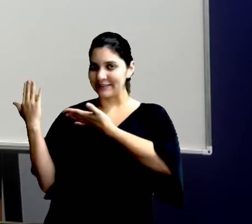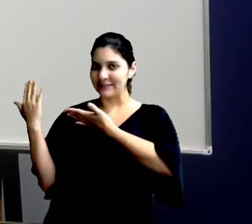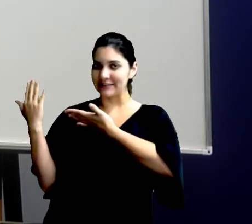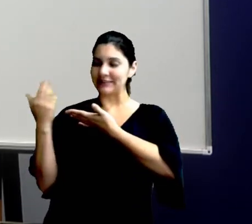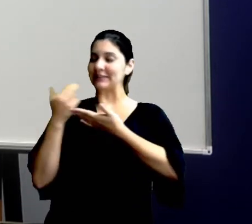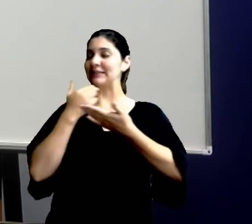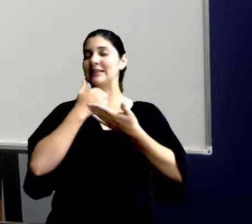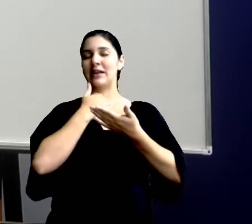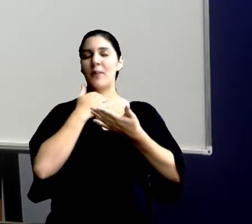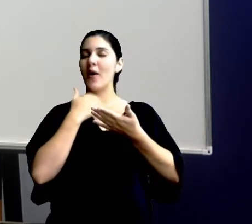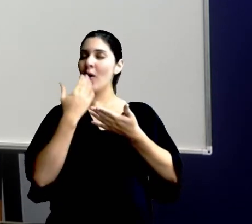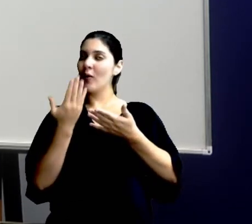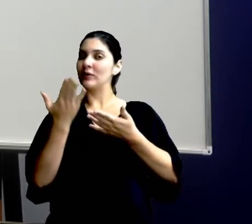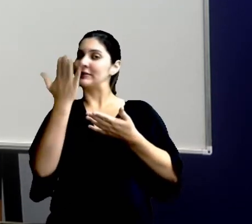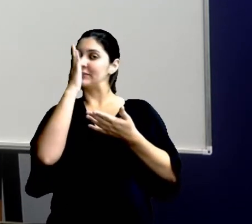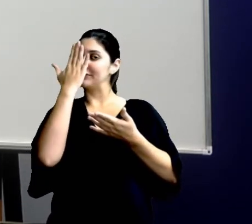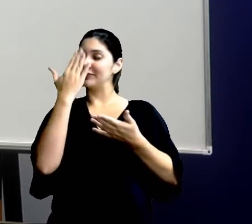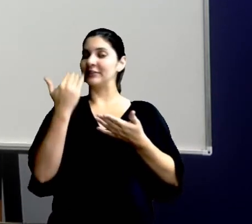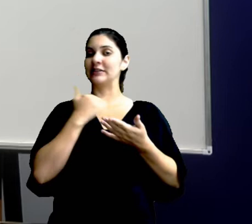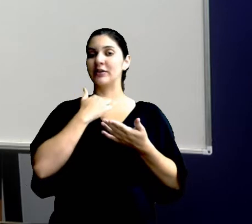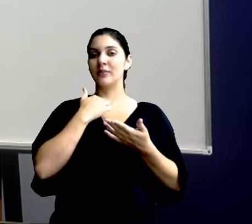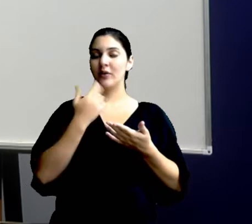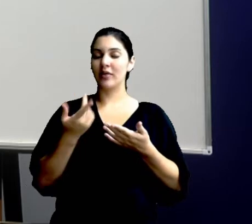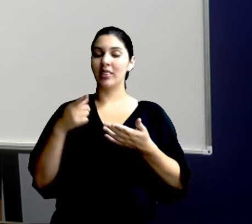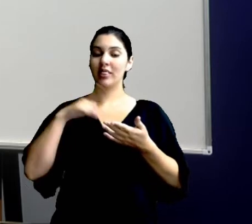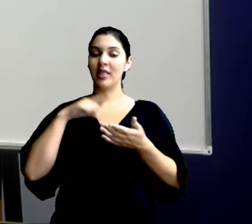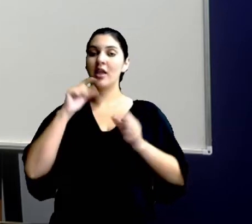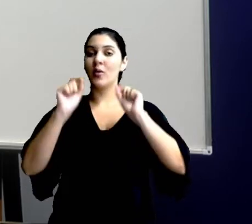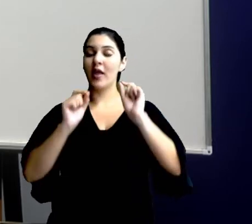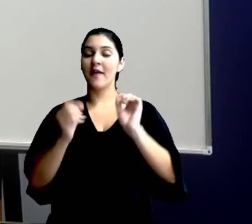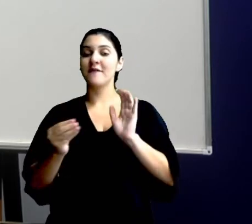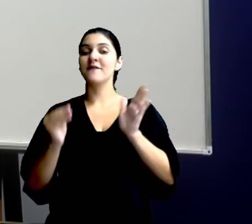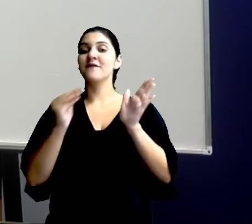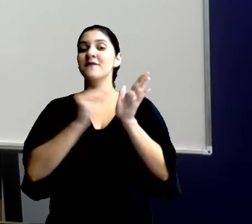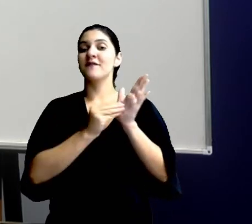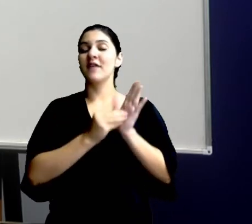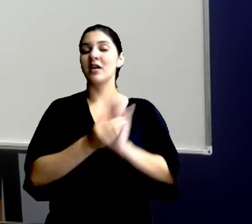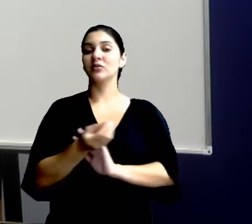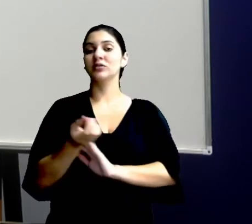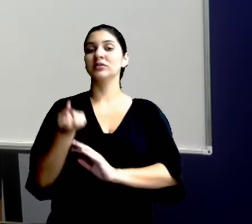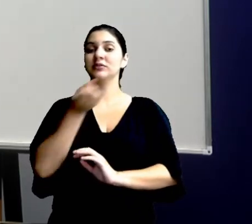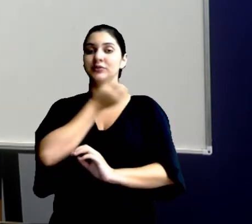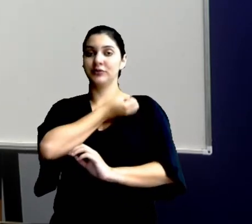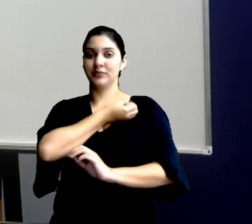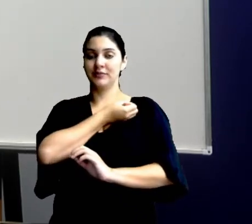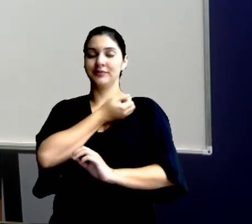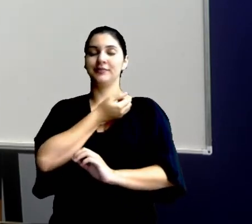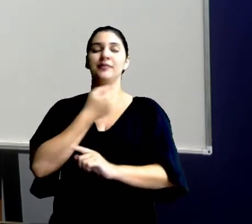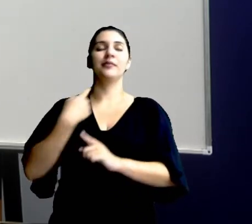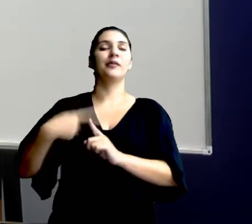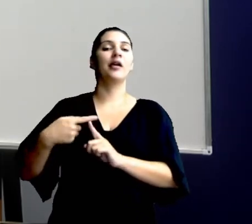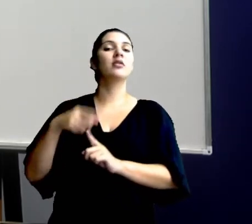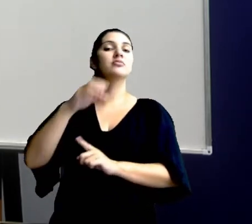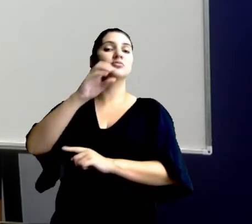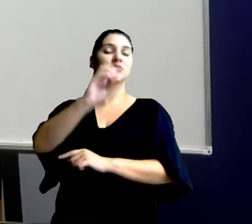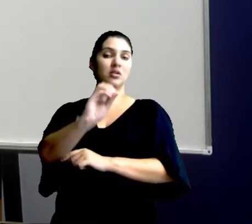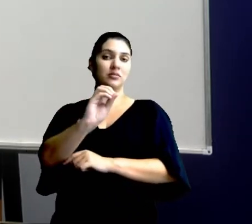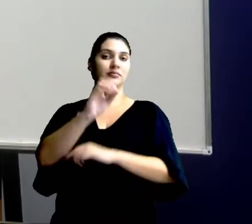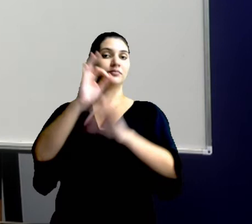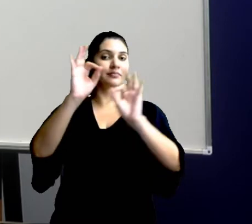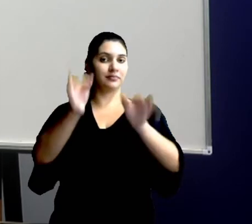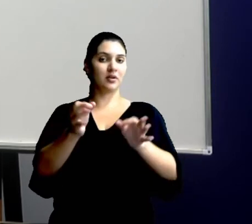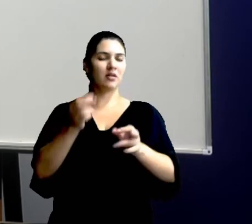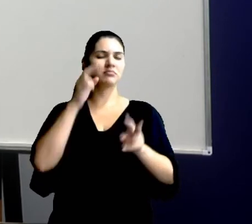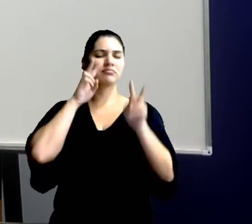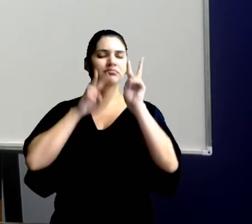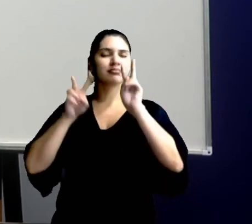não pode, tá? Então aqui quer dizer que tem ausência de números. Tem ausência de número é 0, tá certo?